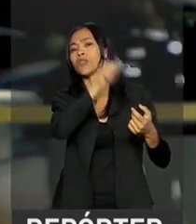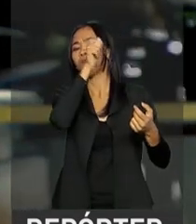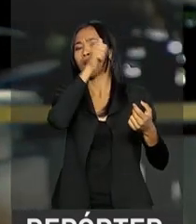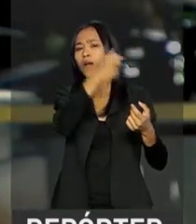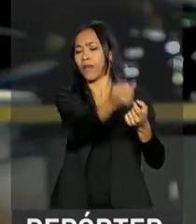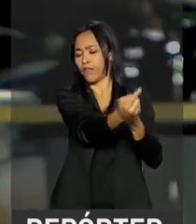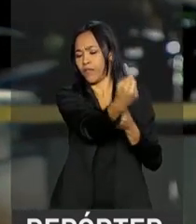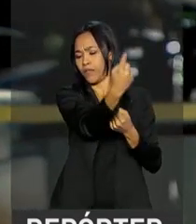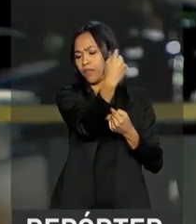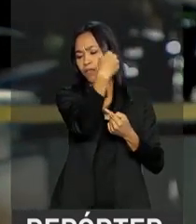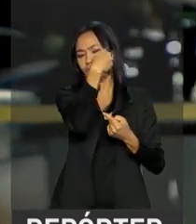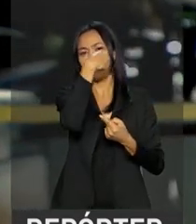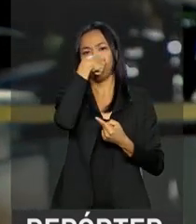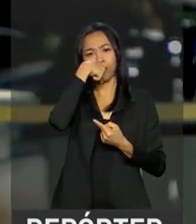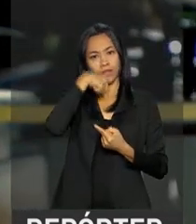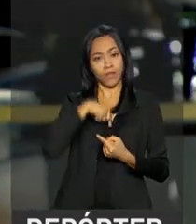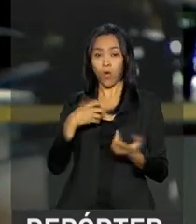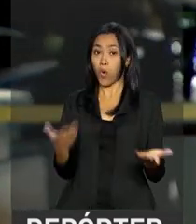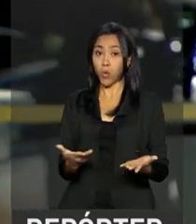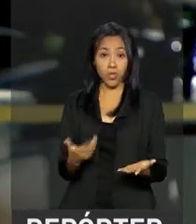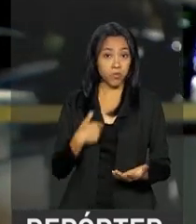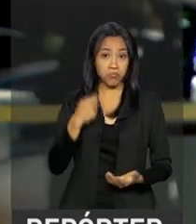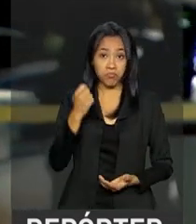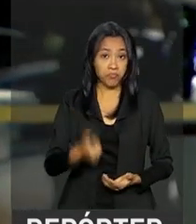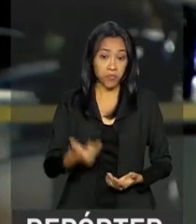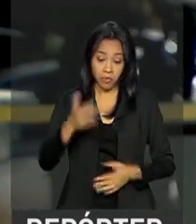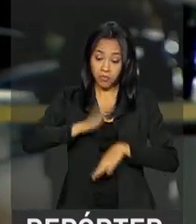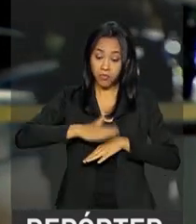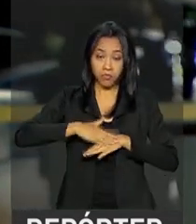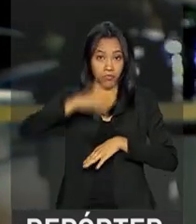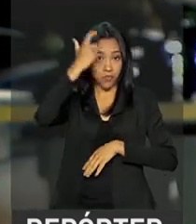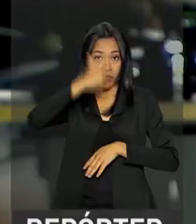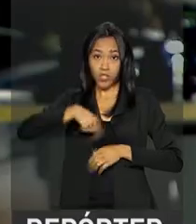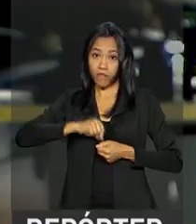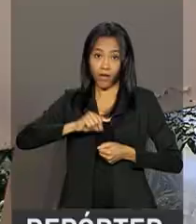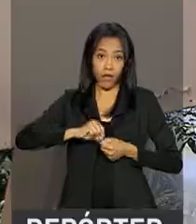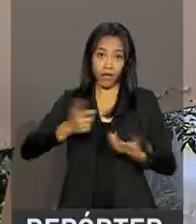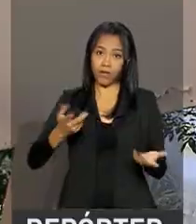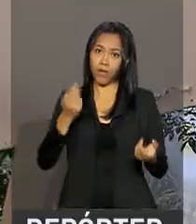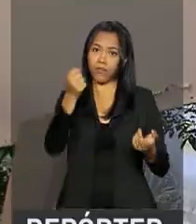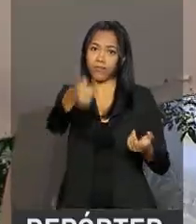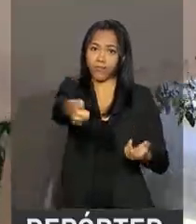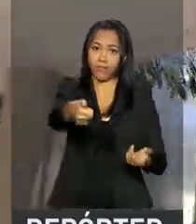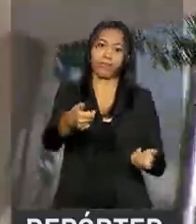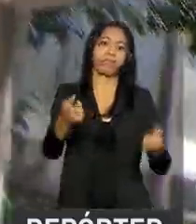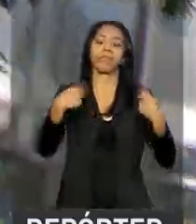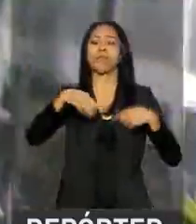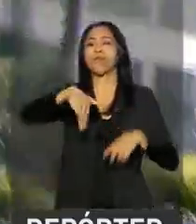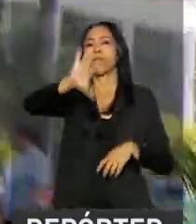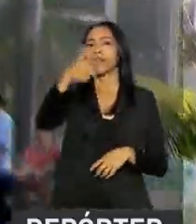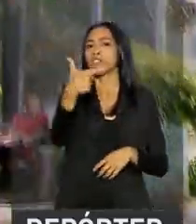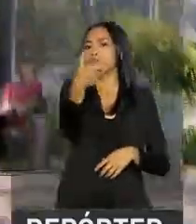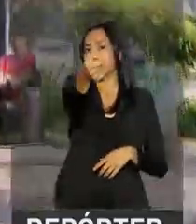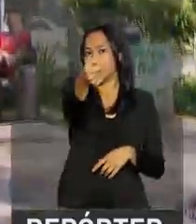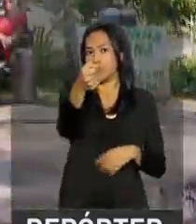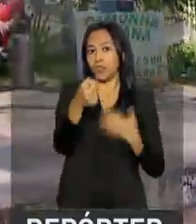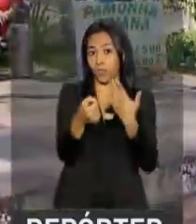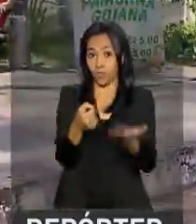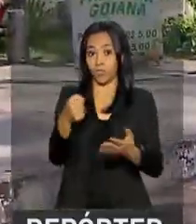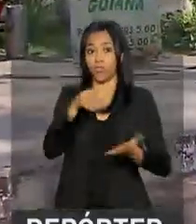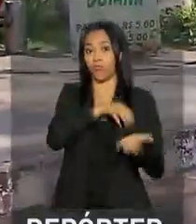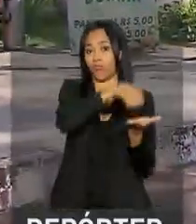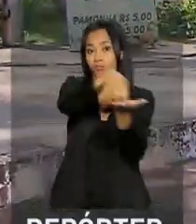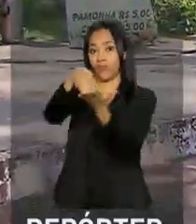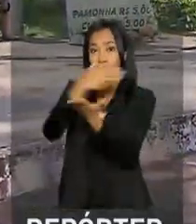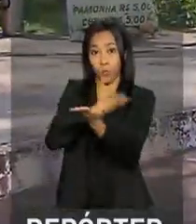para vir prestar o serviço. Hoje em dia nós mesmos fazemos a requisição, é muito mais prático. Mais de 20 órgãos federais já utilizam o